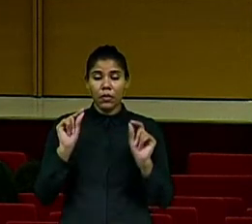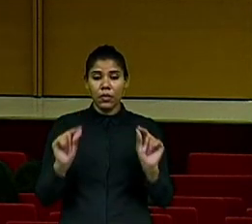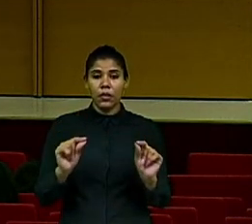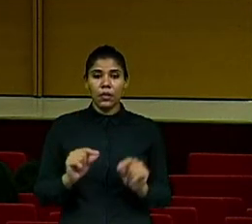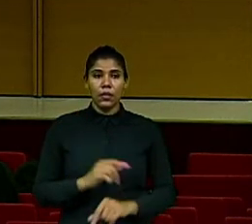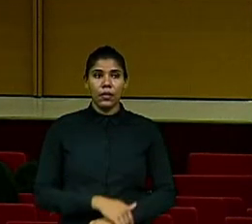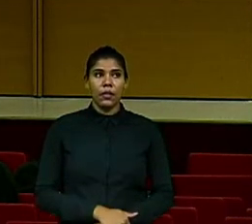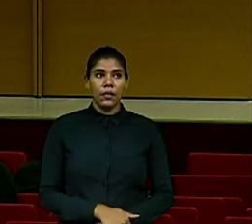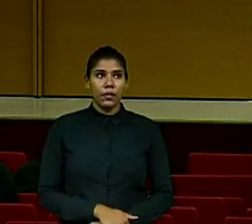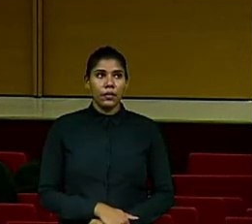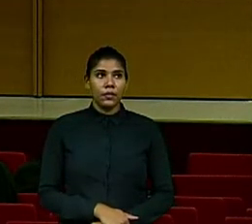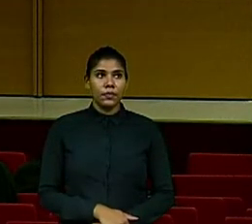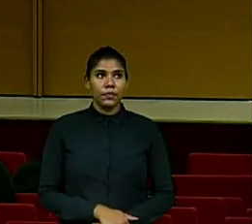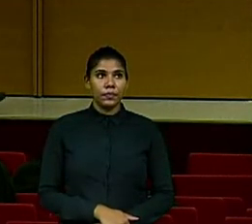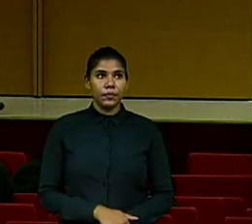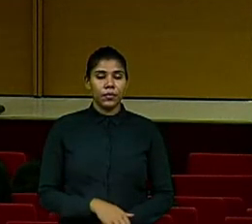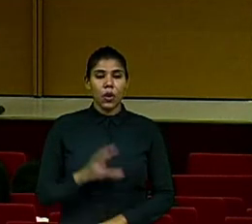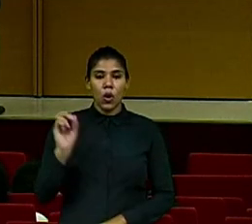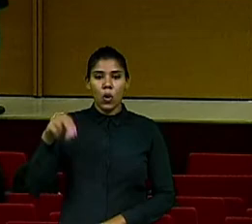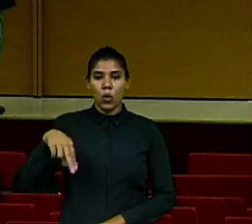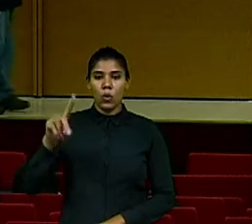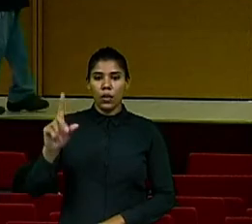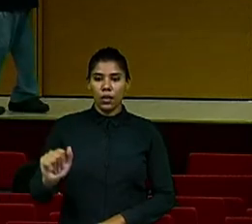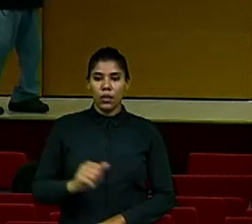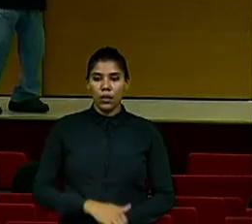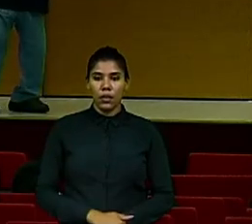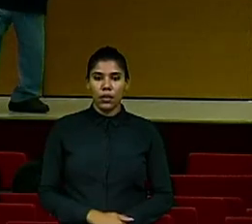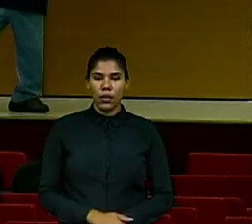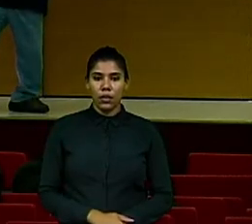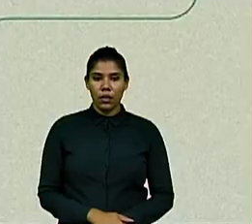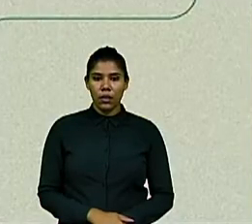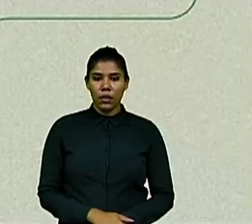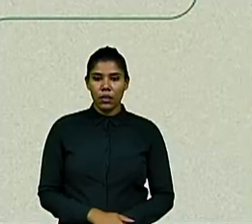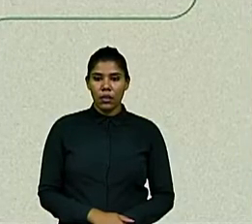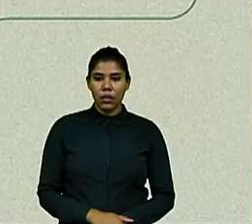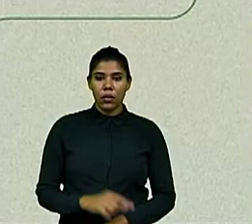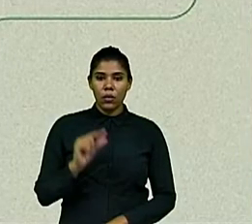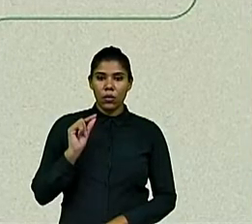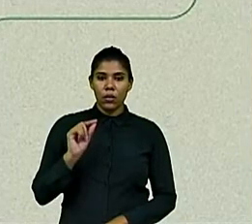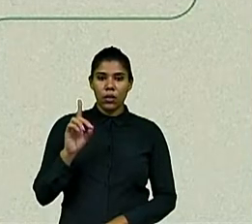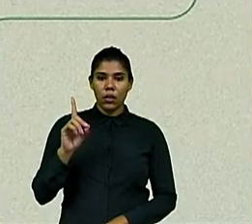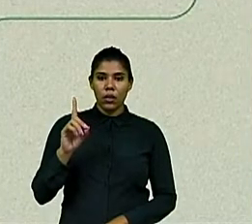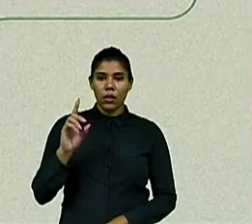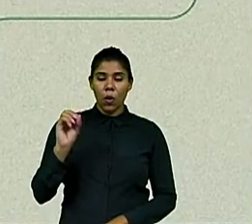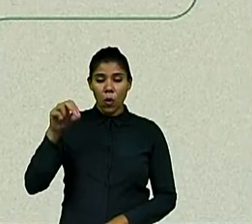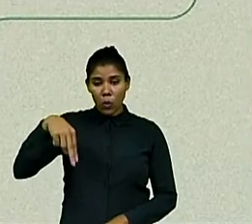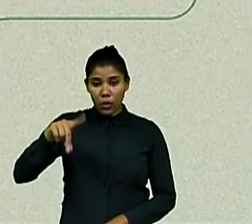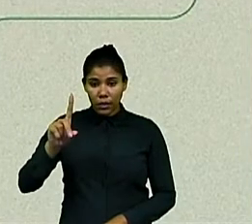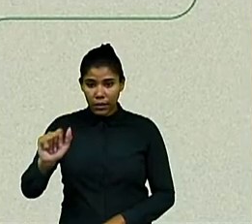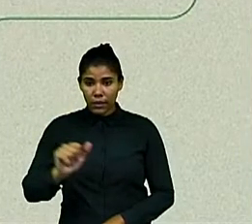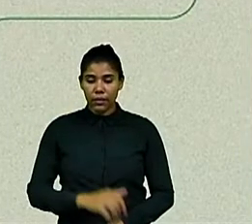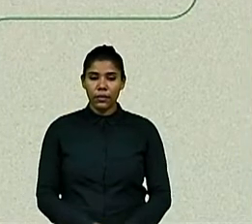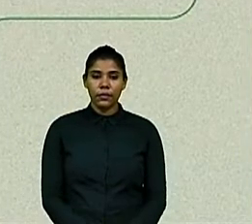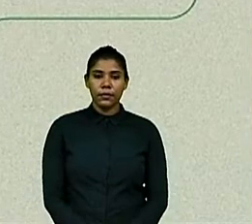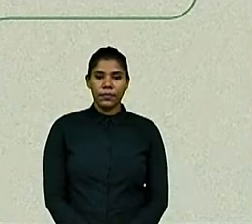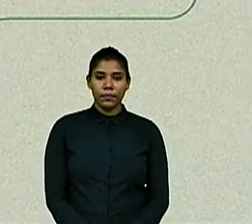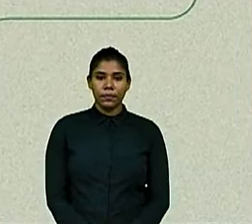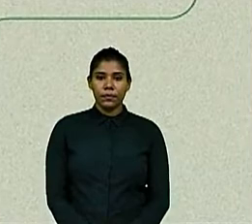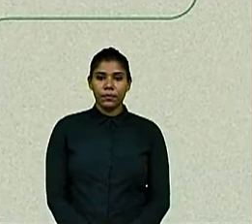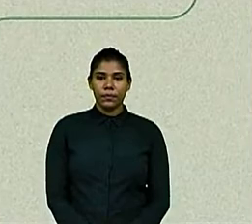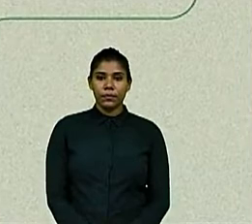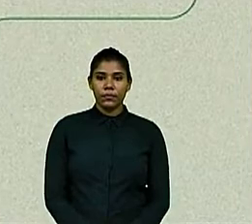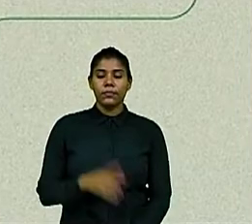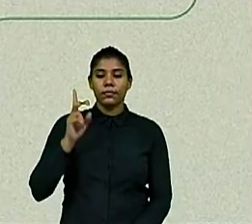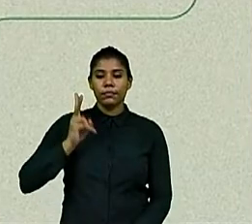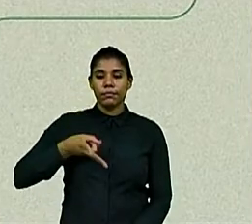é ondas O que significa uma onda galera toda vida que você